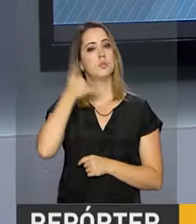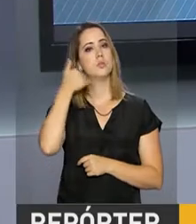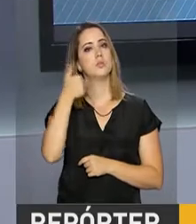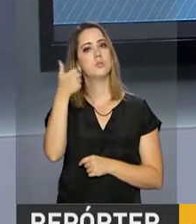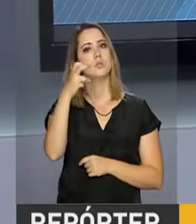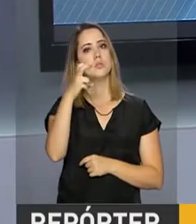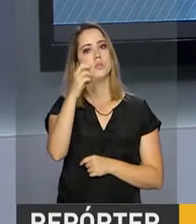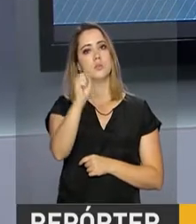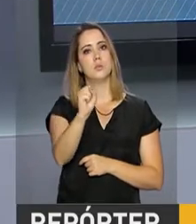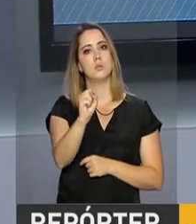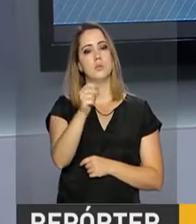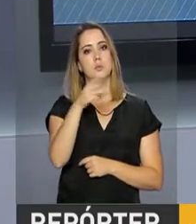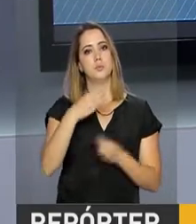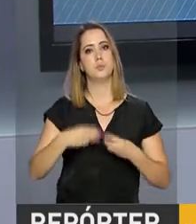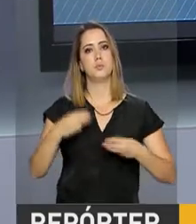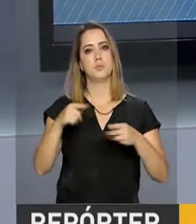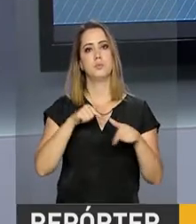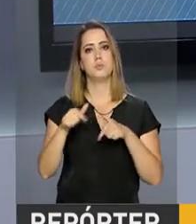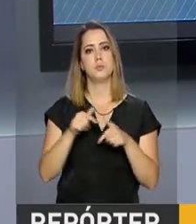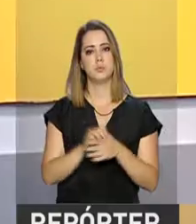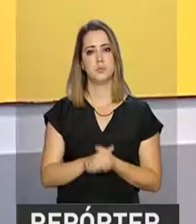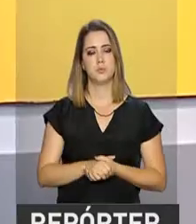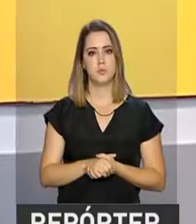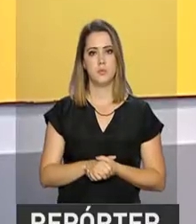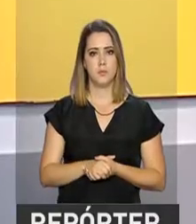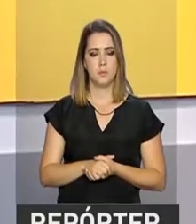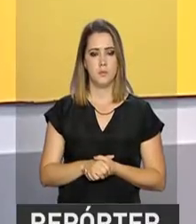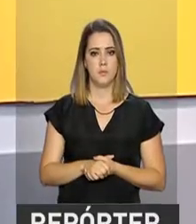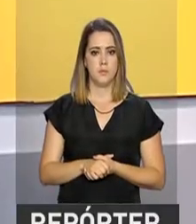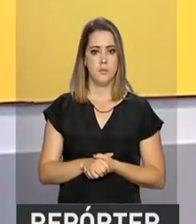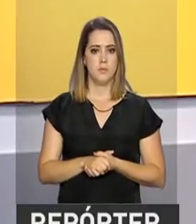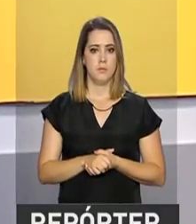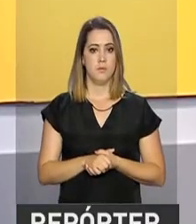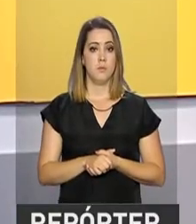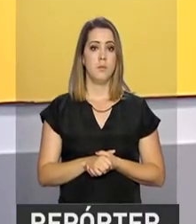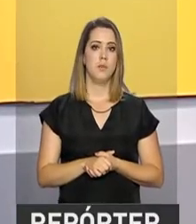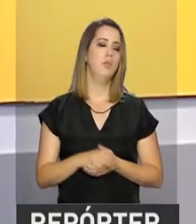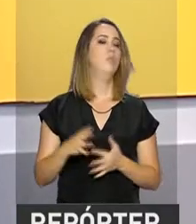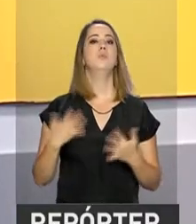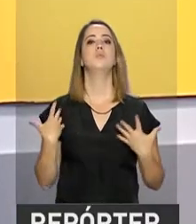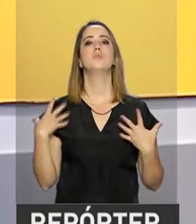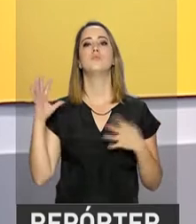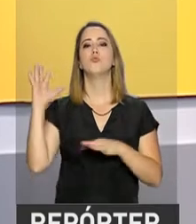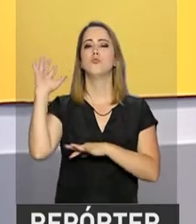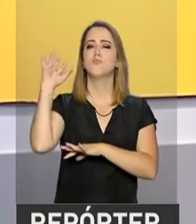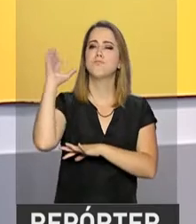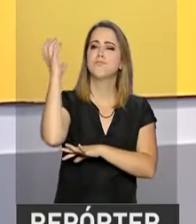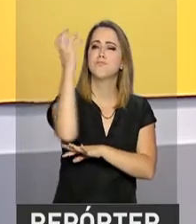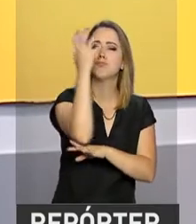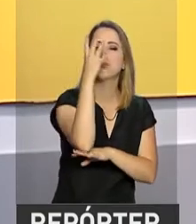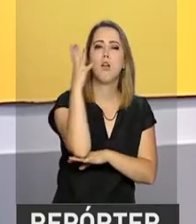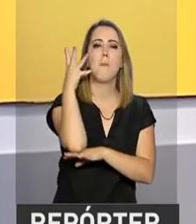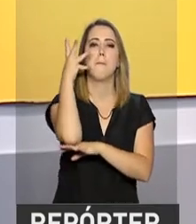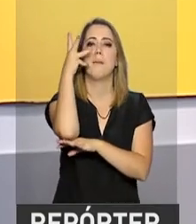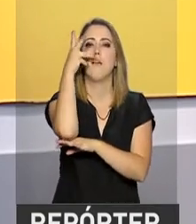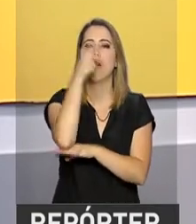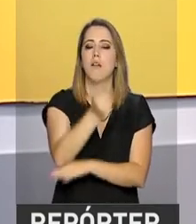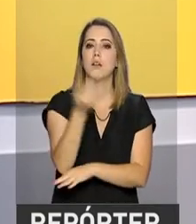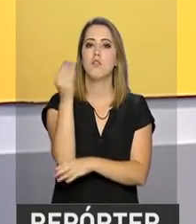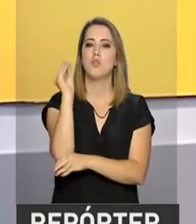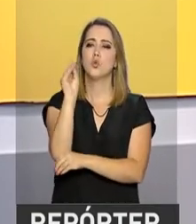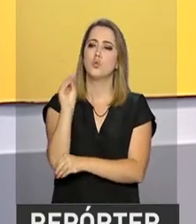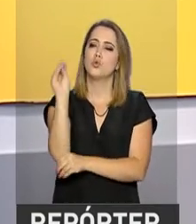15 8 do ministério do trabalho um paraíso até hoje intocado agora vai ser aberto ao